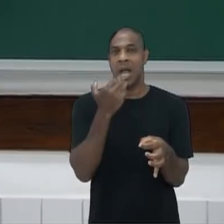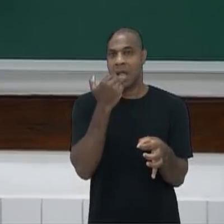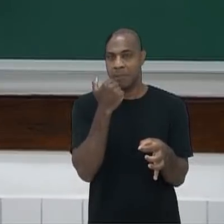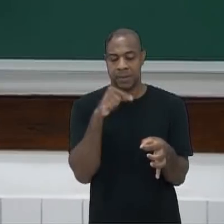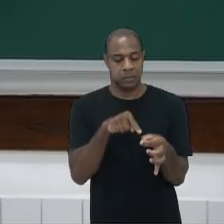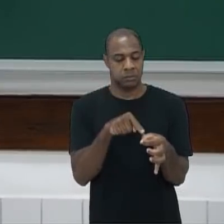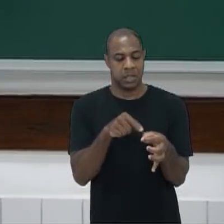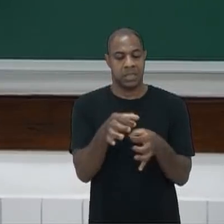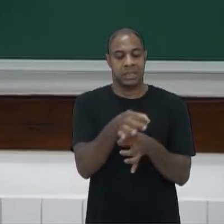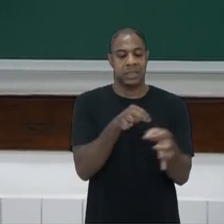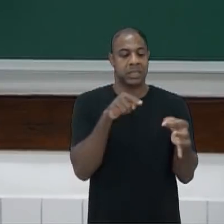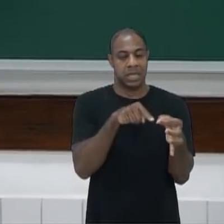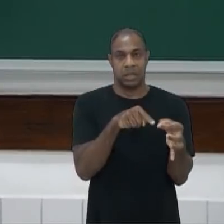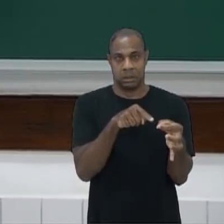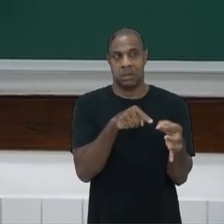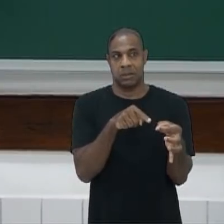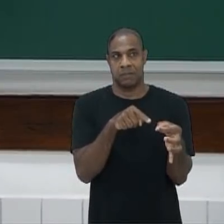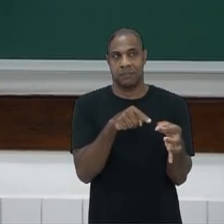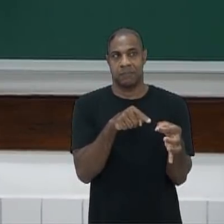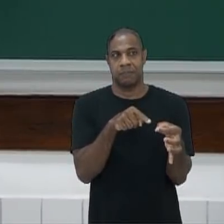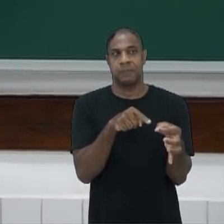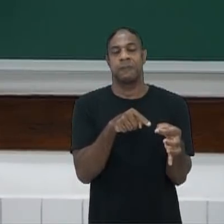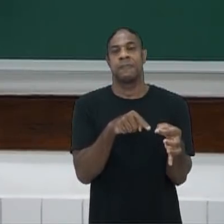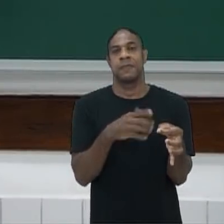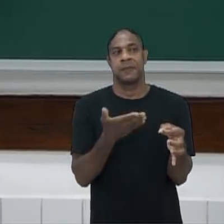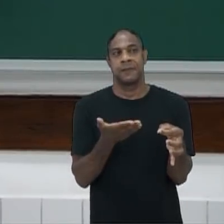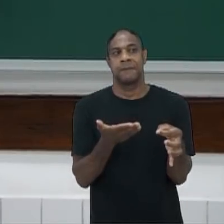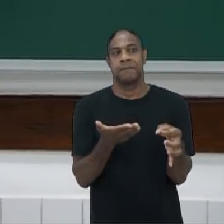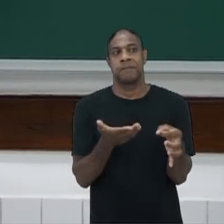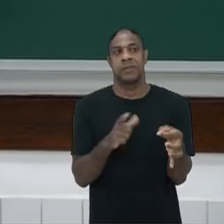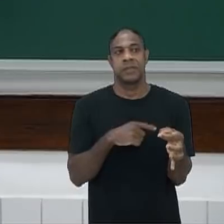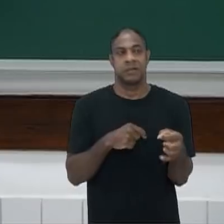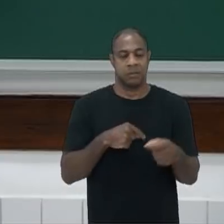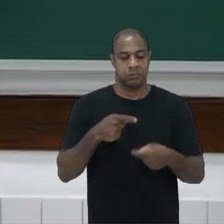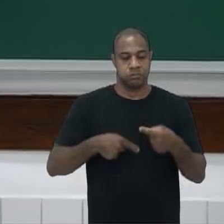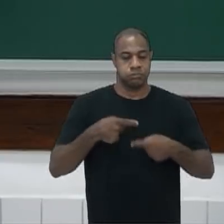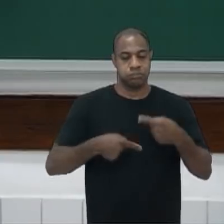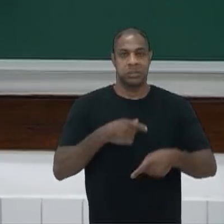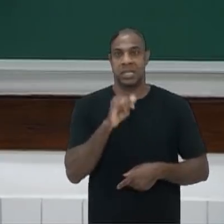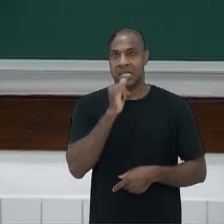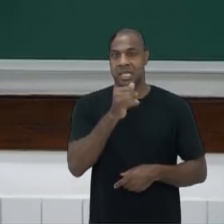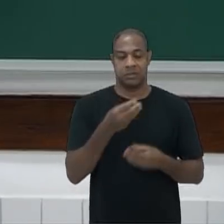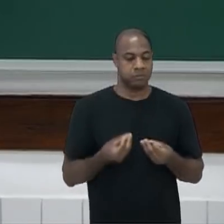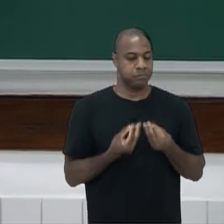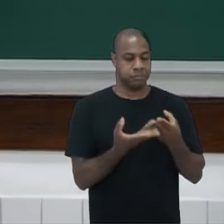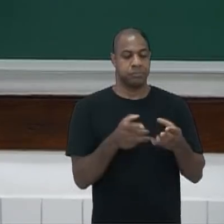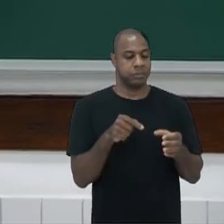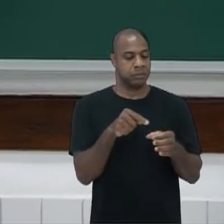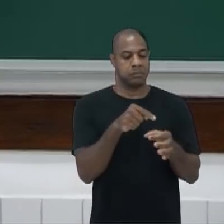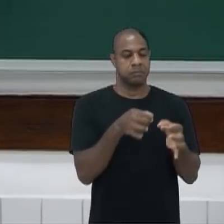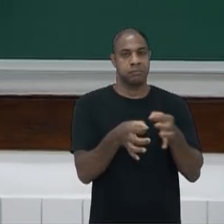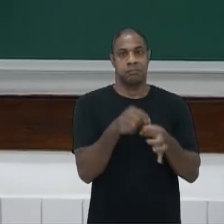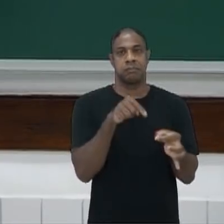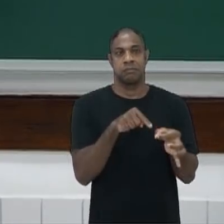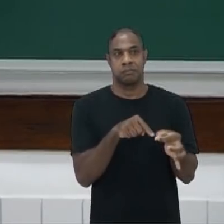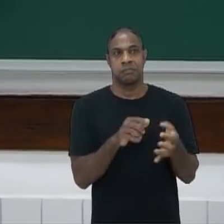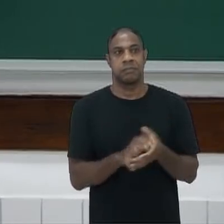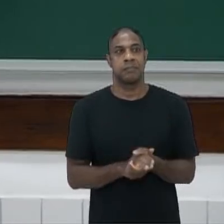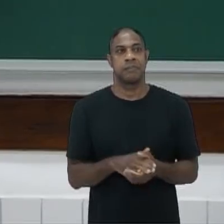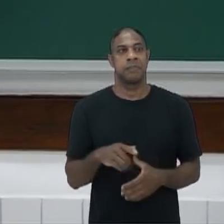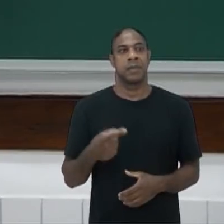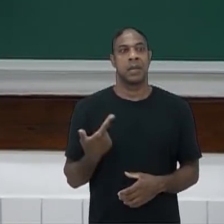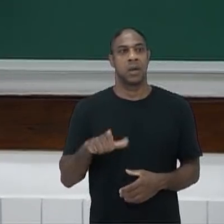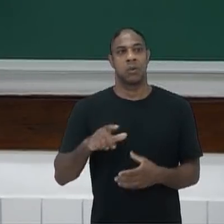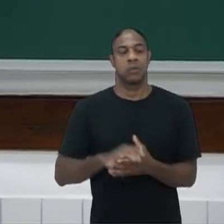os nutrientes que nós colocamos, ingerimos no nosso corpo e dá energia para as nossas atividades diárias. A